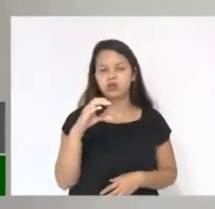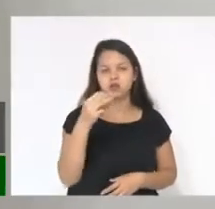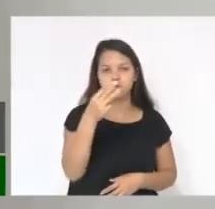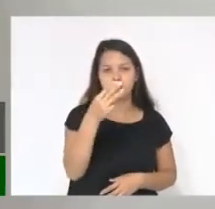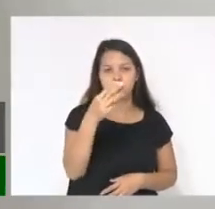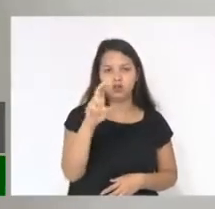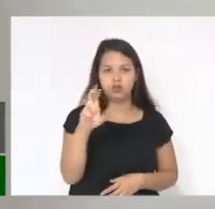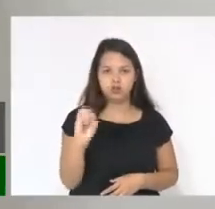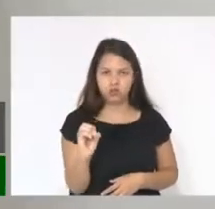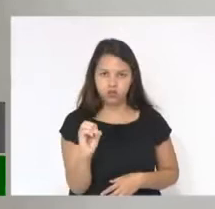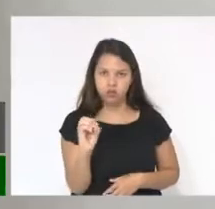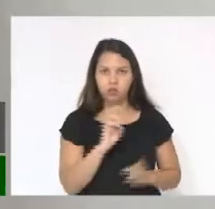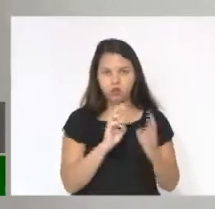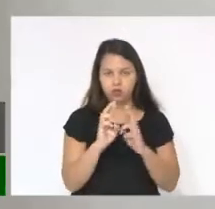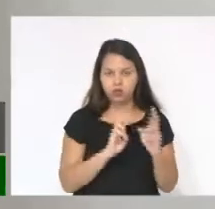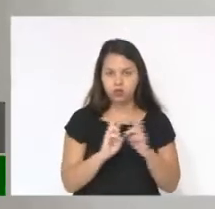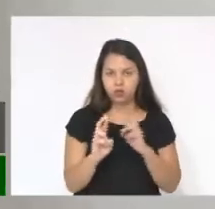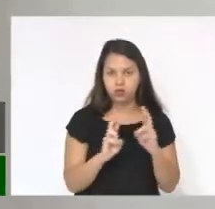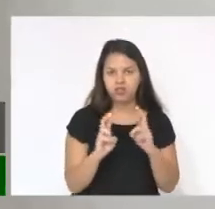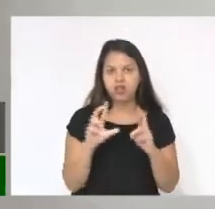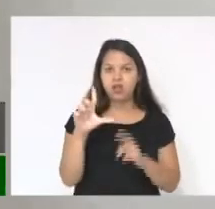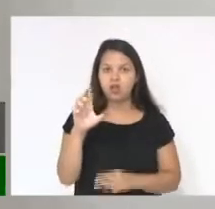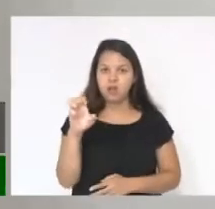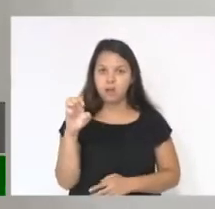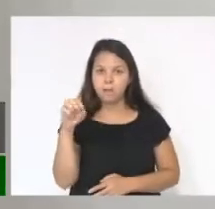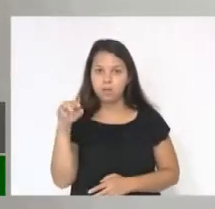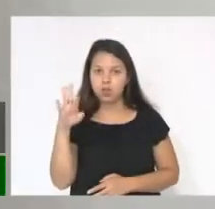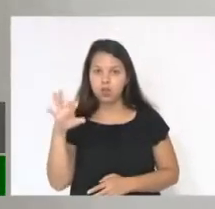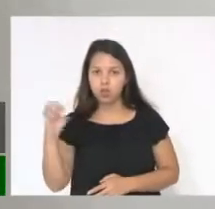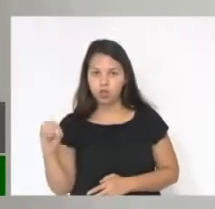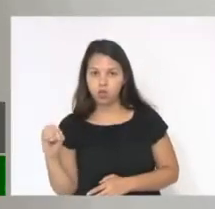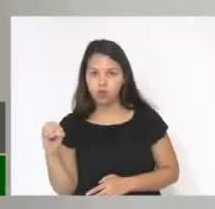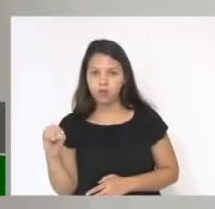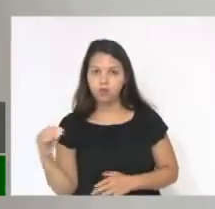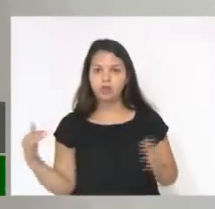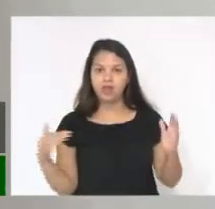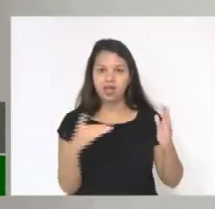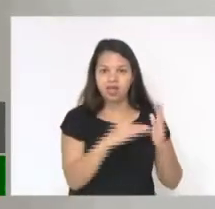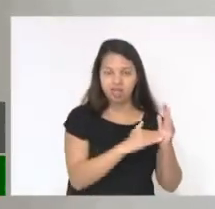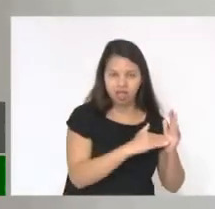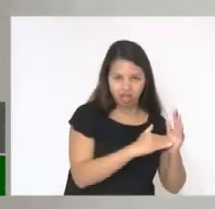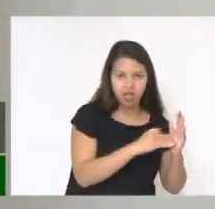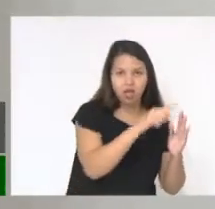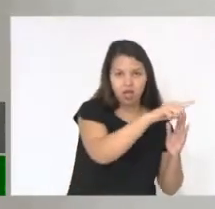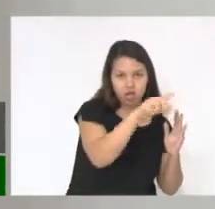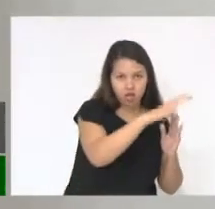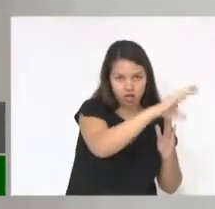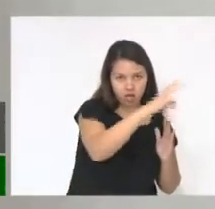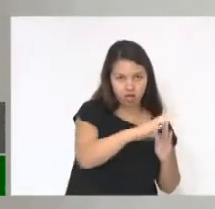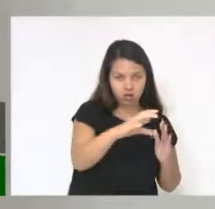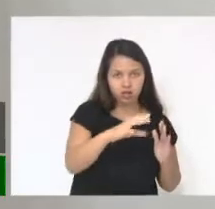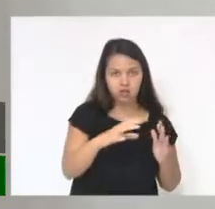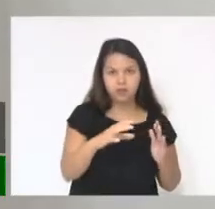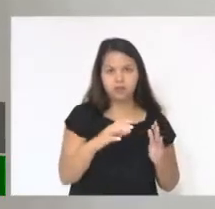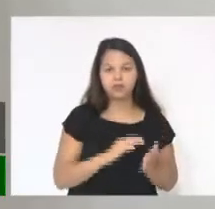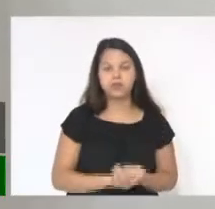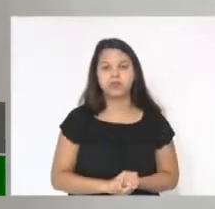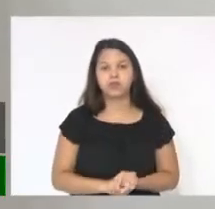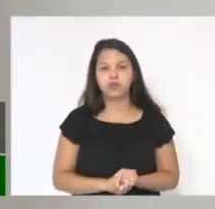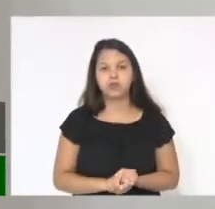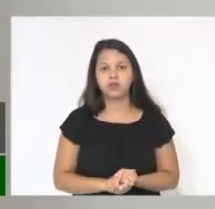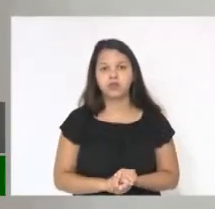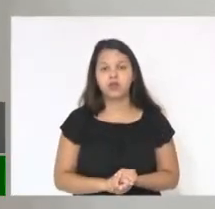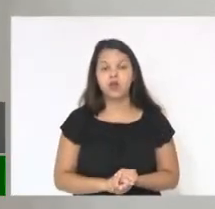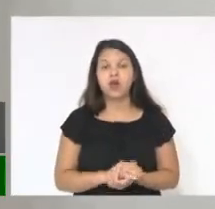Bon Regis a Santa Cecília, é um fato inédito. Num único local,